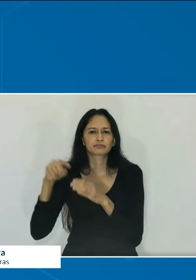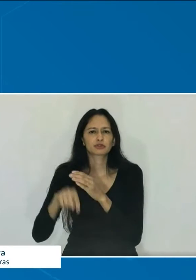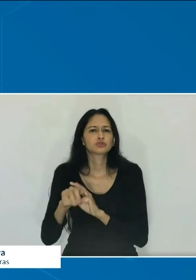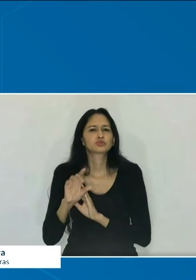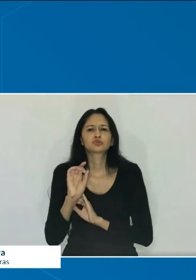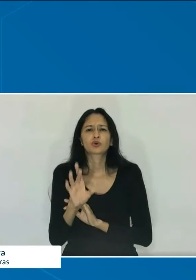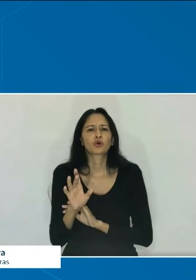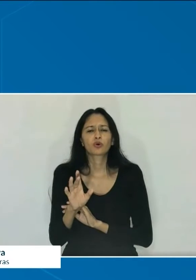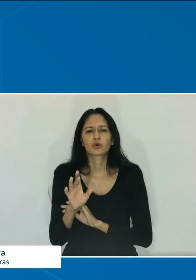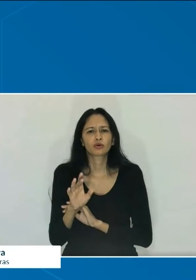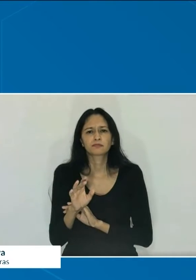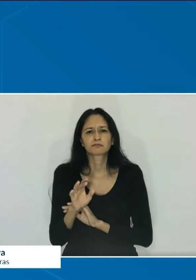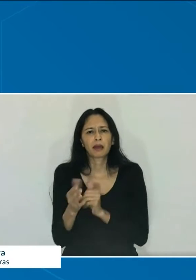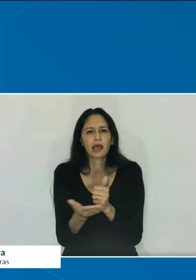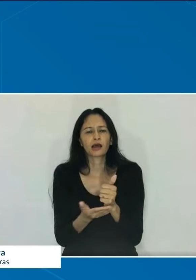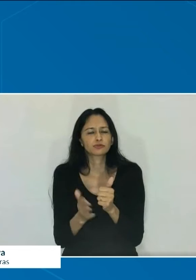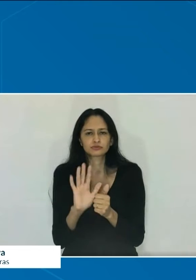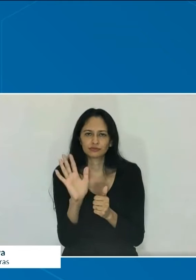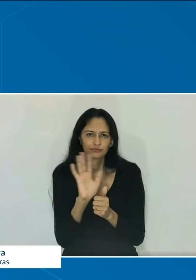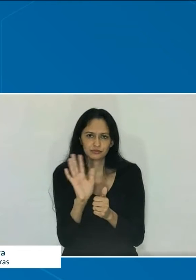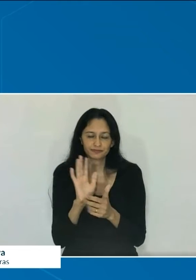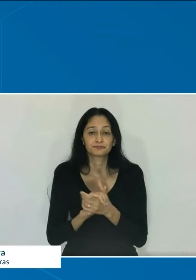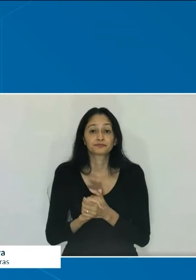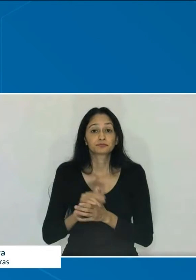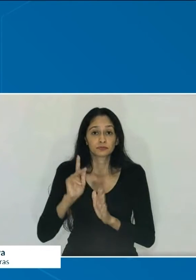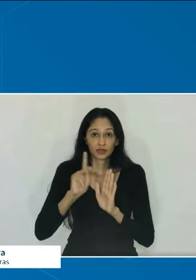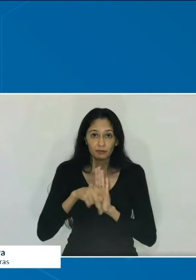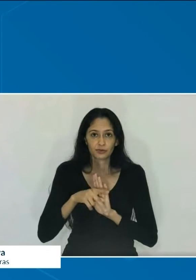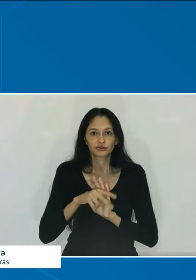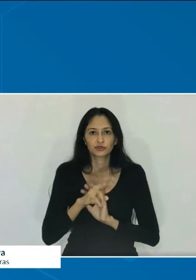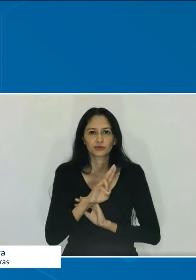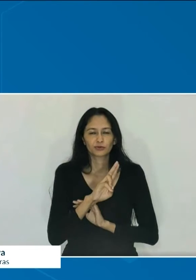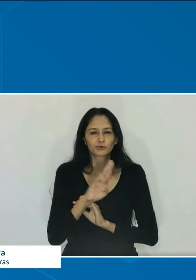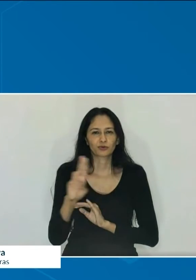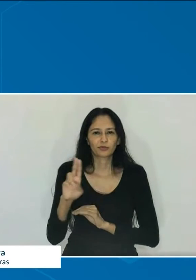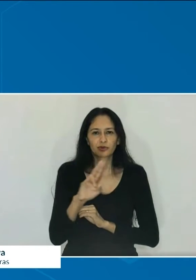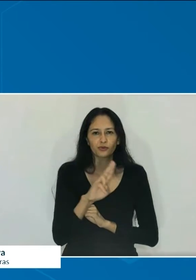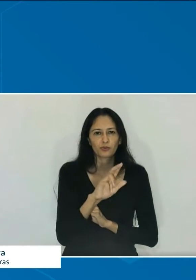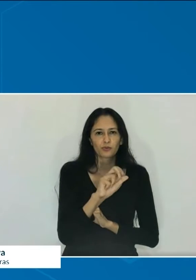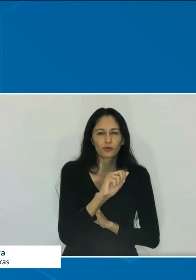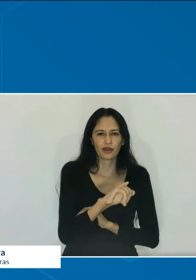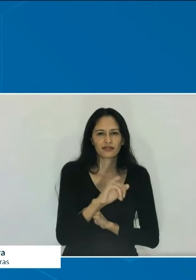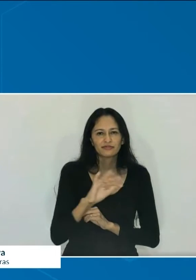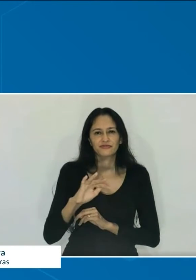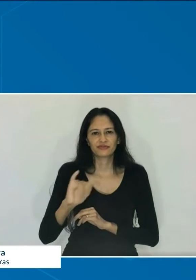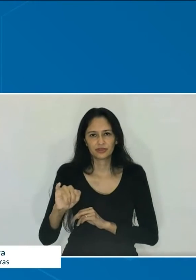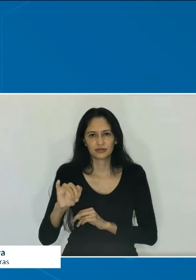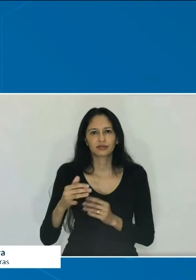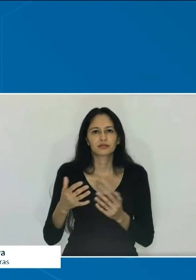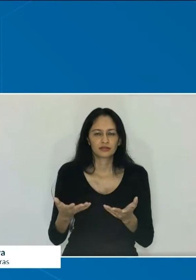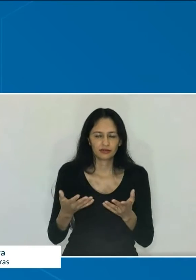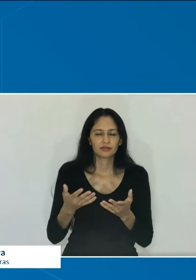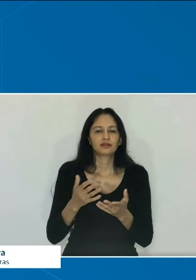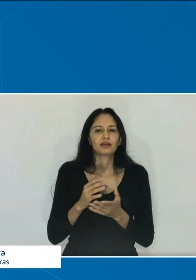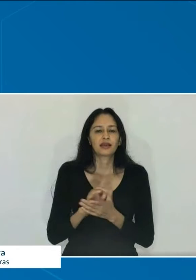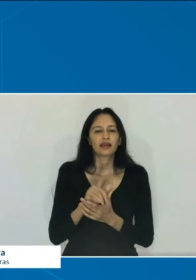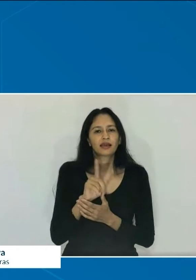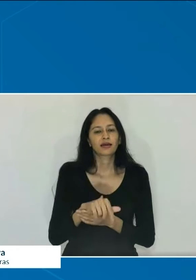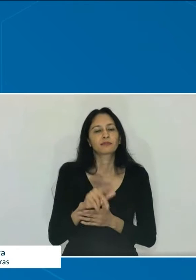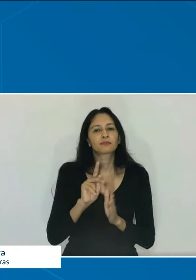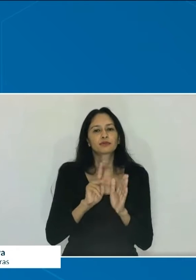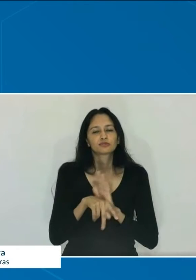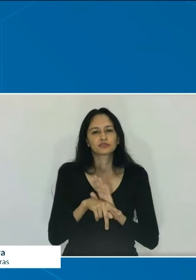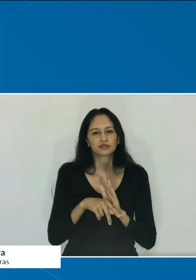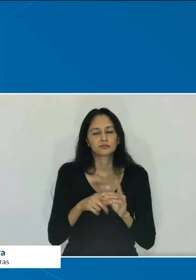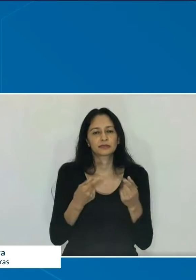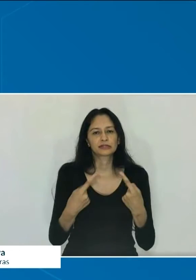marginalizadas nas outras áreas. Mas, assim, o projeto Wi-Fi é um projeto muito legal, é um projeto financiado pelo CNPq, né,